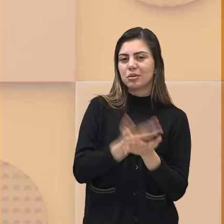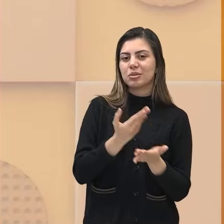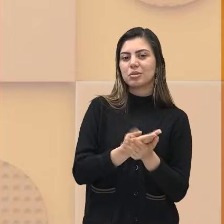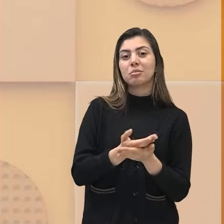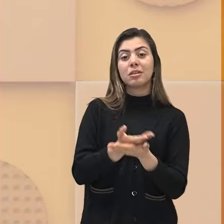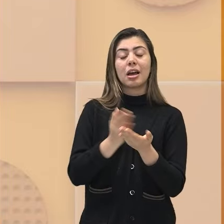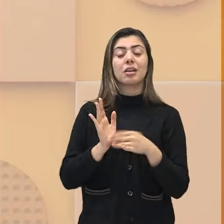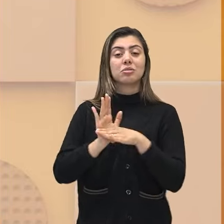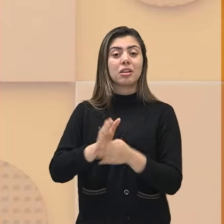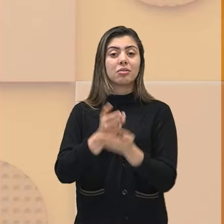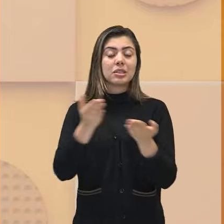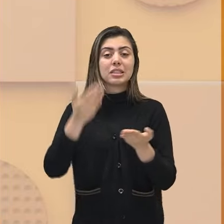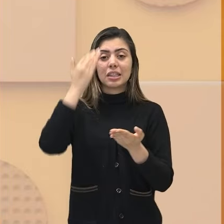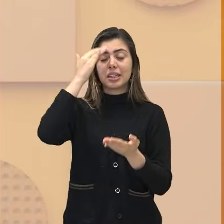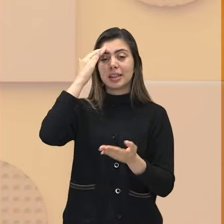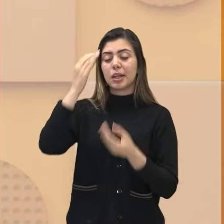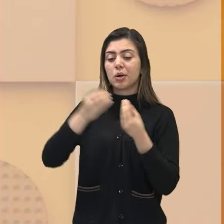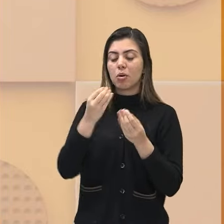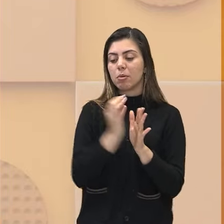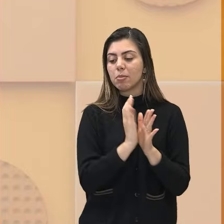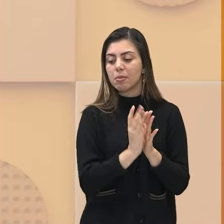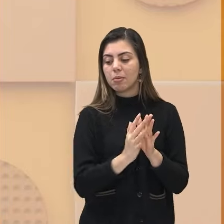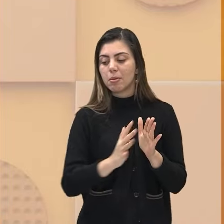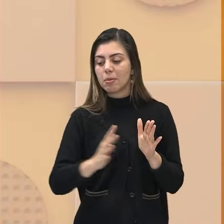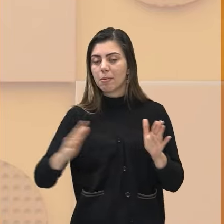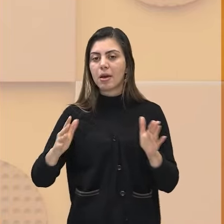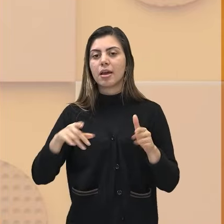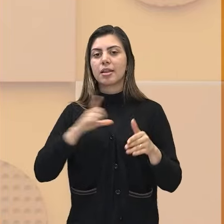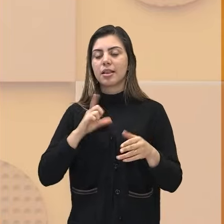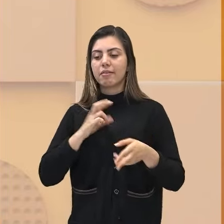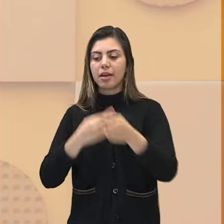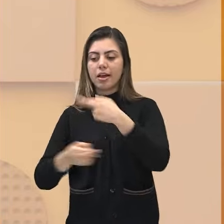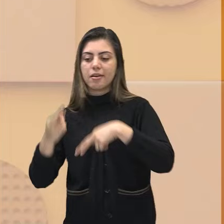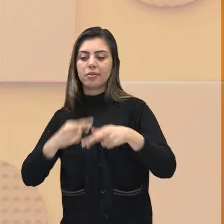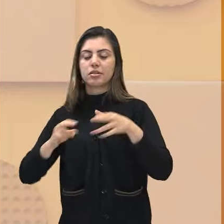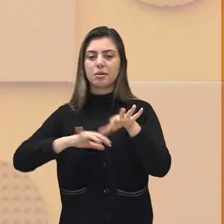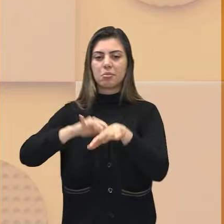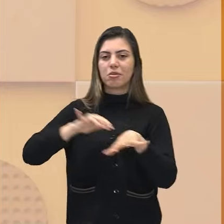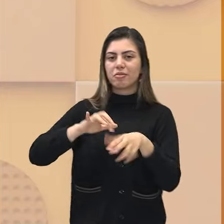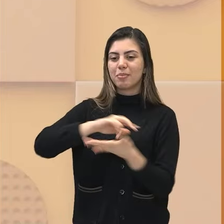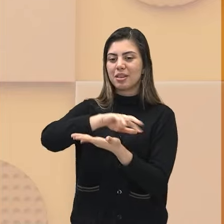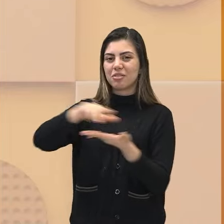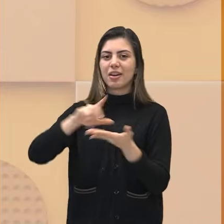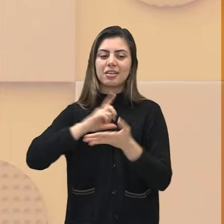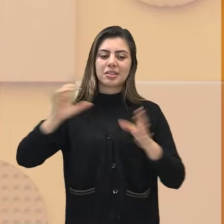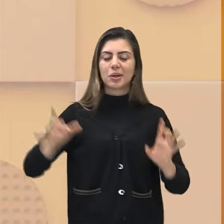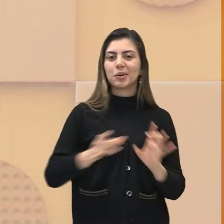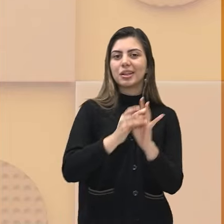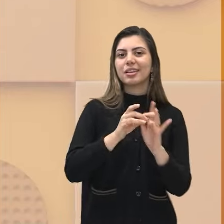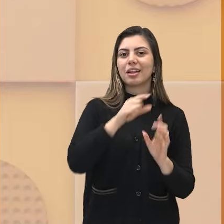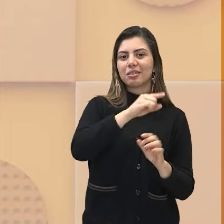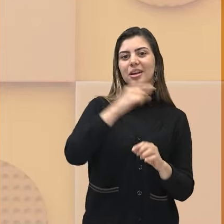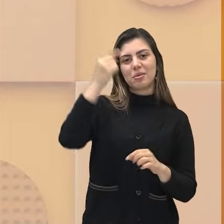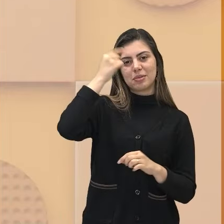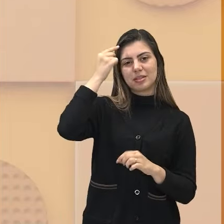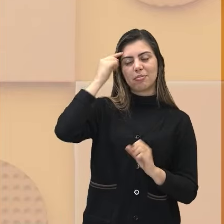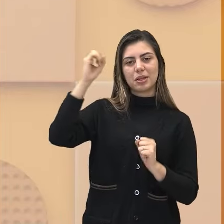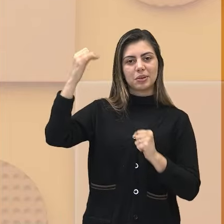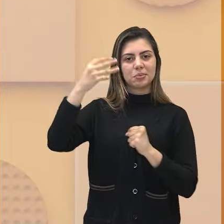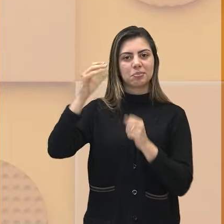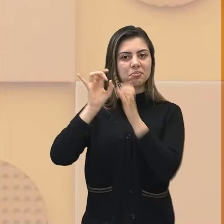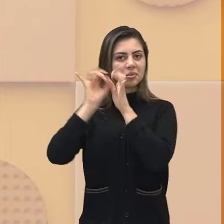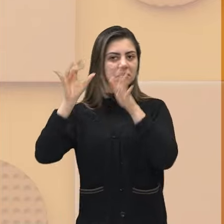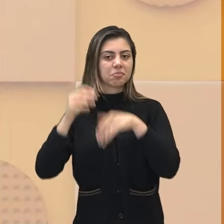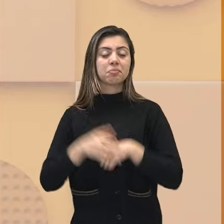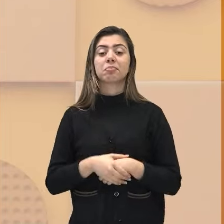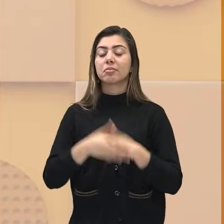conceito, para entender na sequência que esses demais movimentos que vão acontecer estão associados àquelas ideias. Então, o que vai acontecer